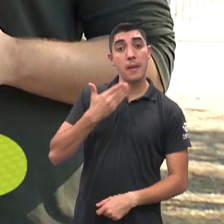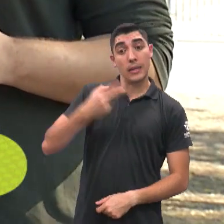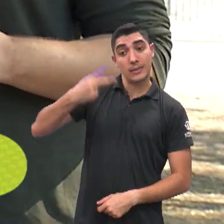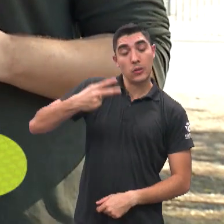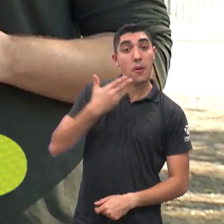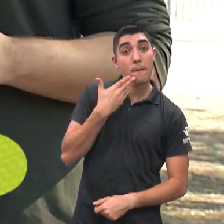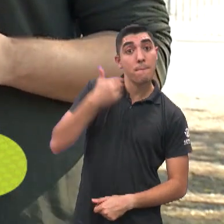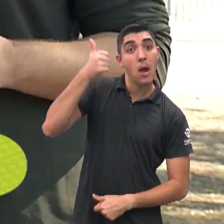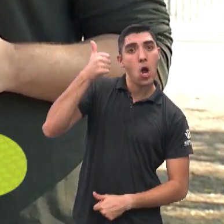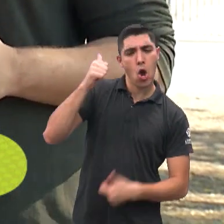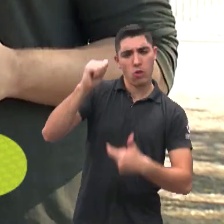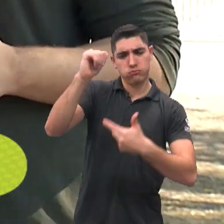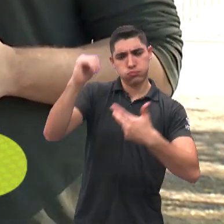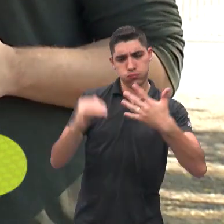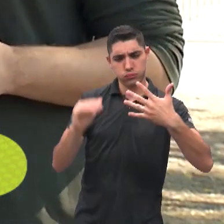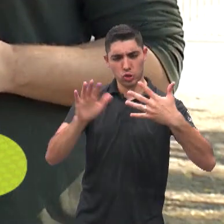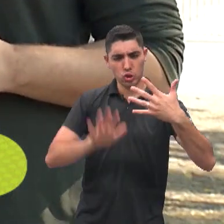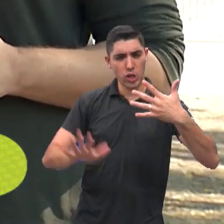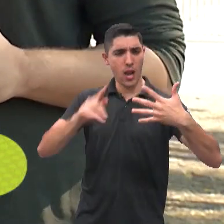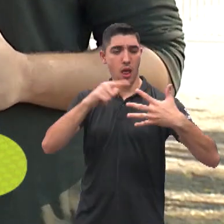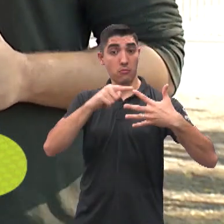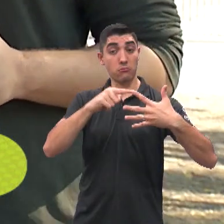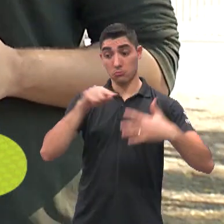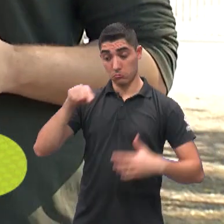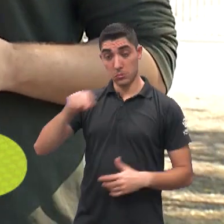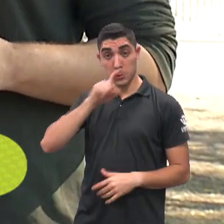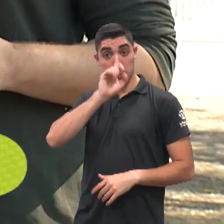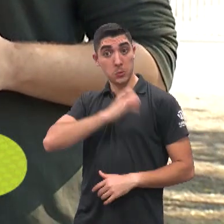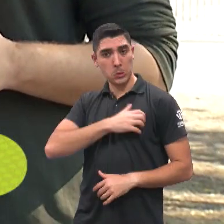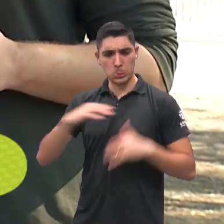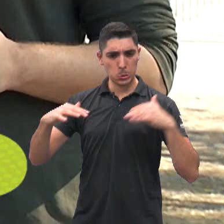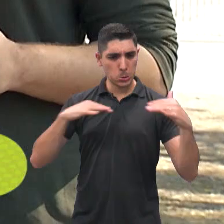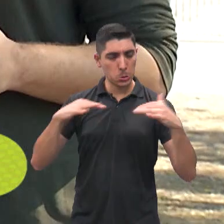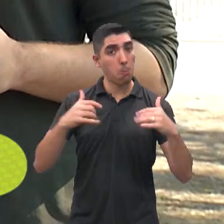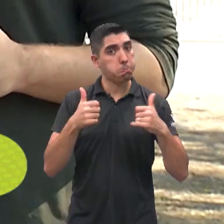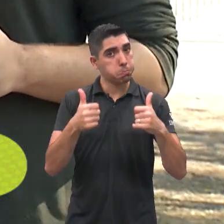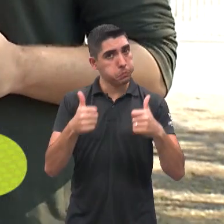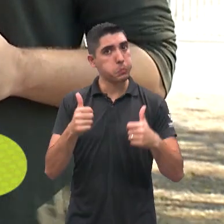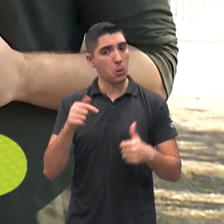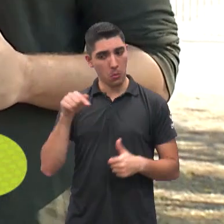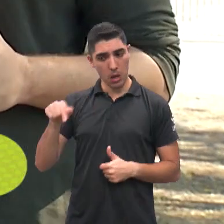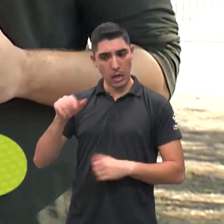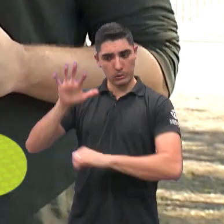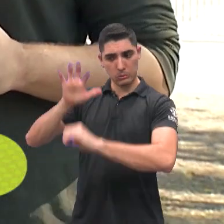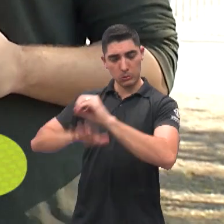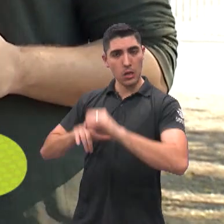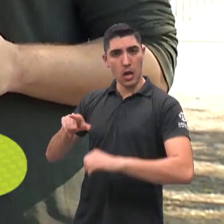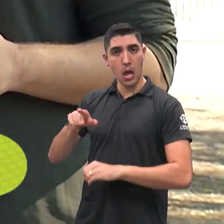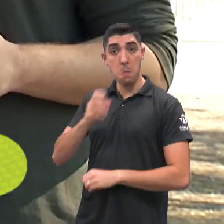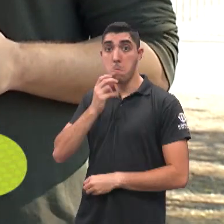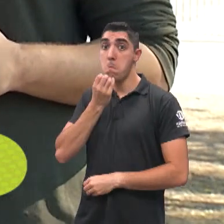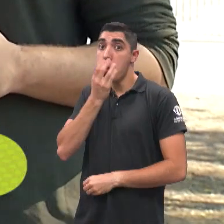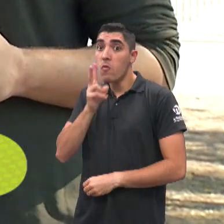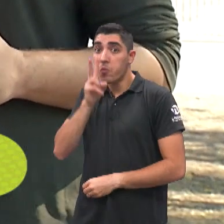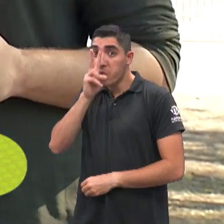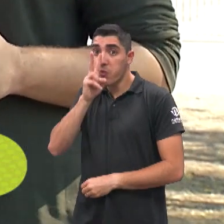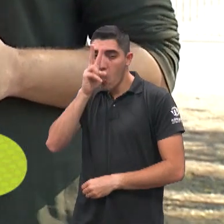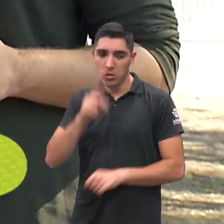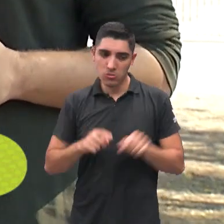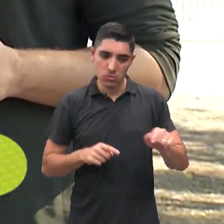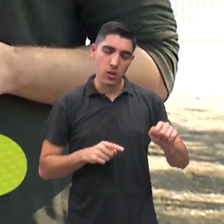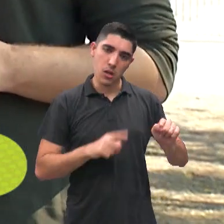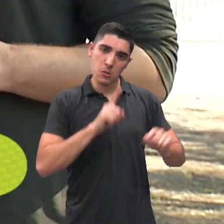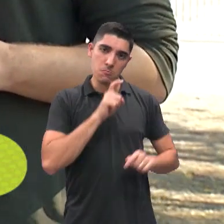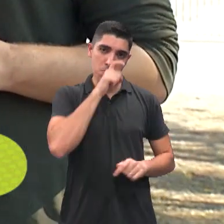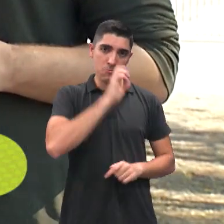um adversário de alto nível que o São José enfrentou nesta sua primeira partida amistosa em preparação à Copa Paulista,